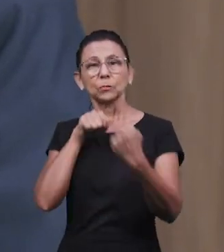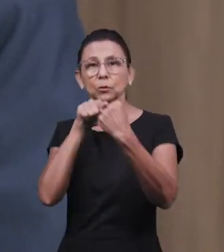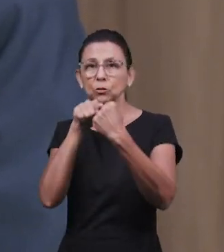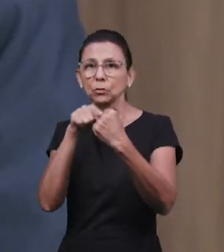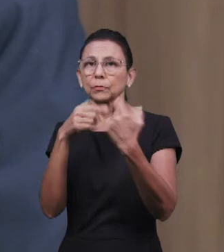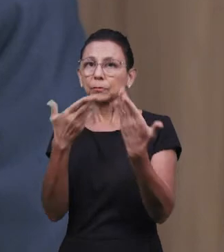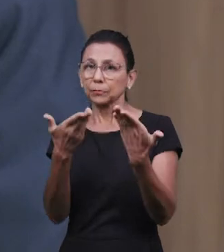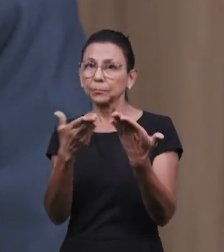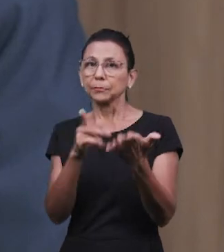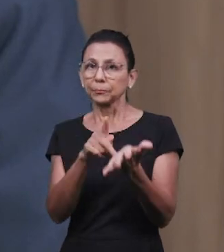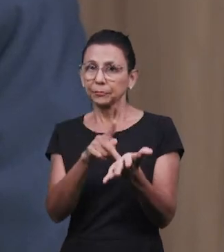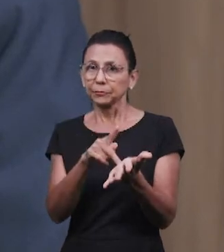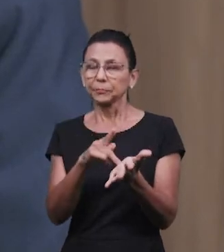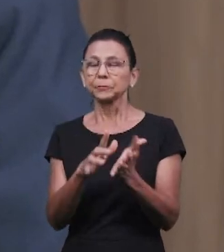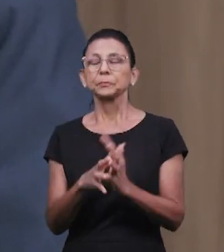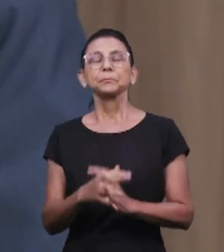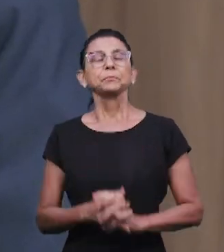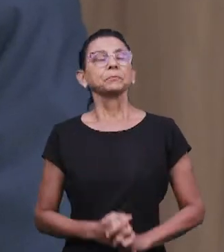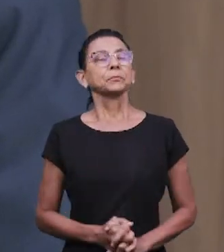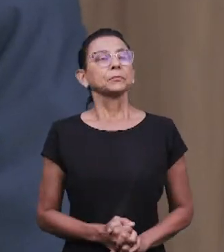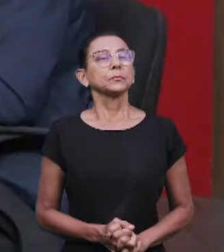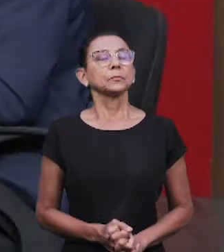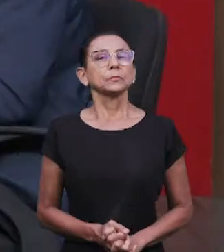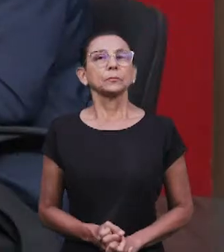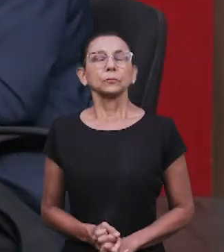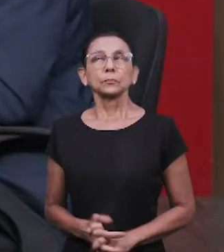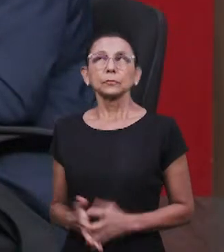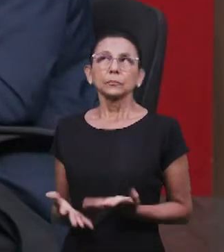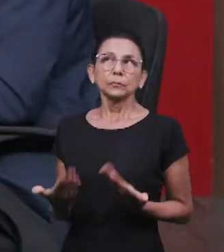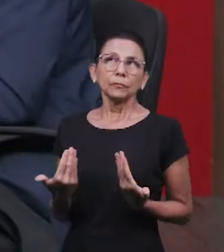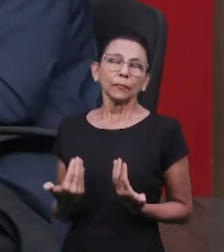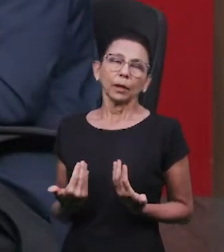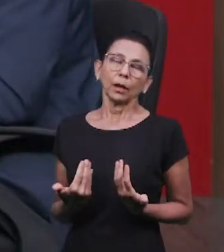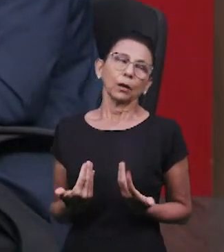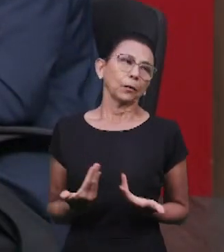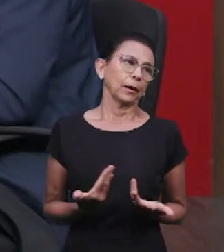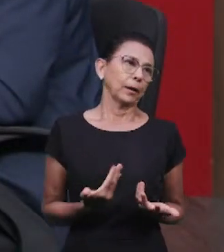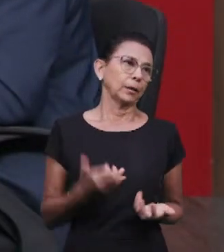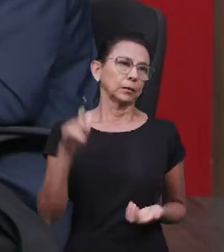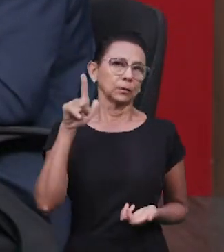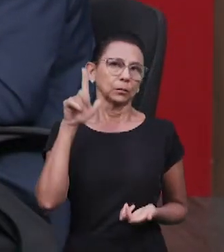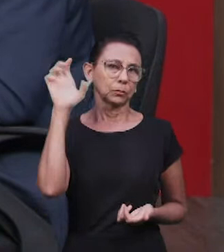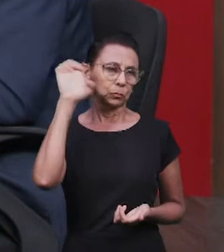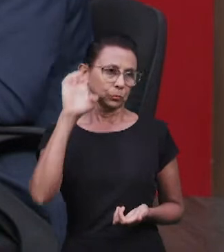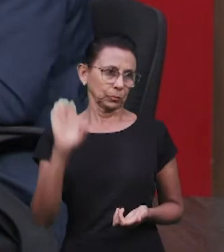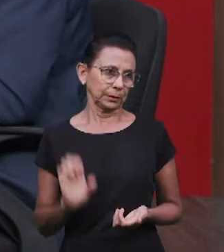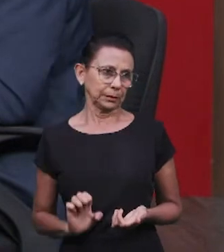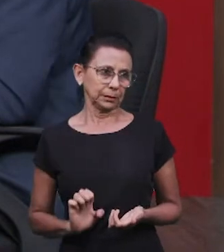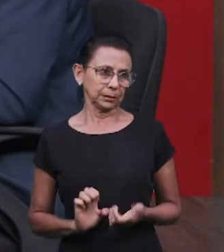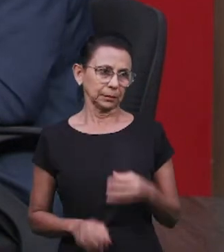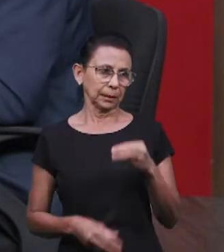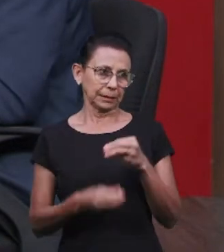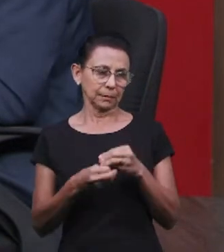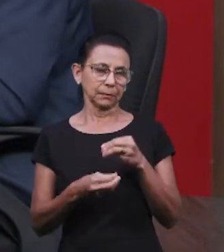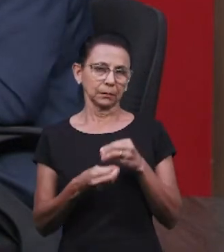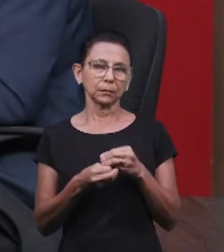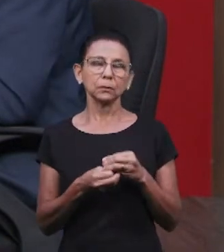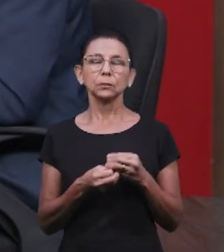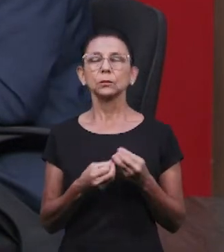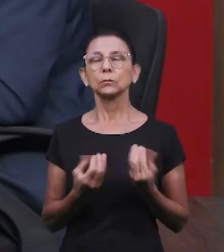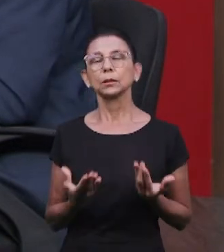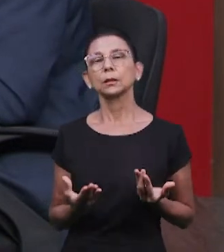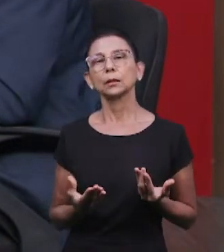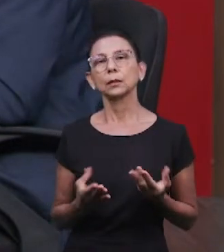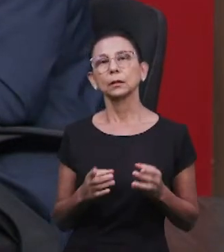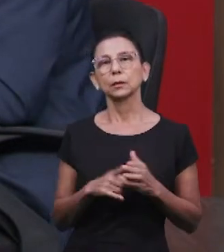objetivo certo, né? Em resumo, seria isso aí. Glória a Jesus. Eu até, Luiz, só complementando o que